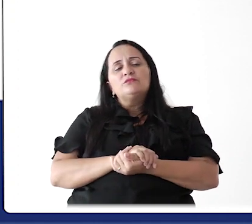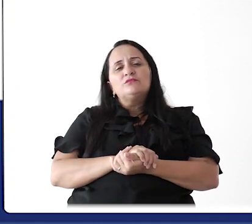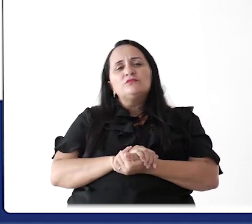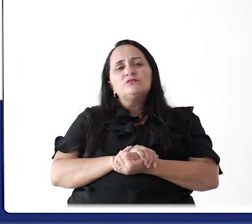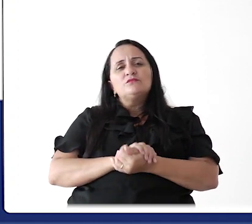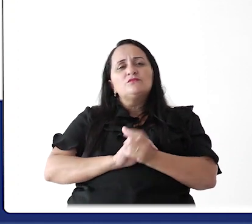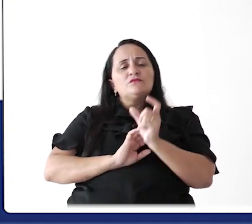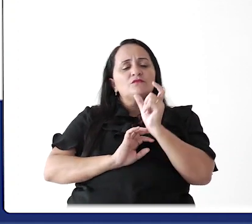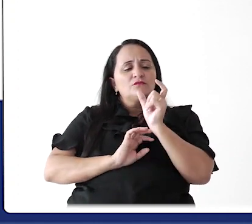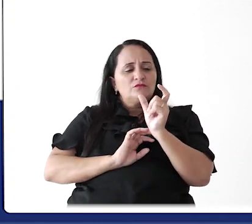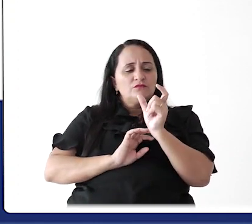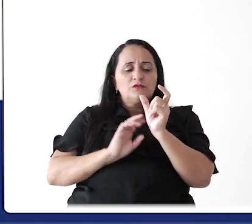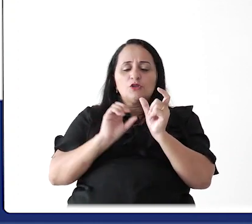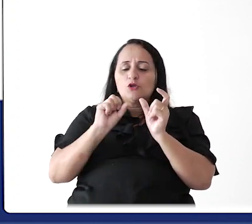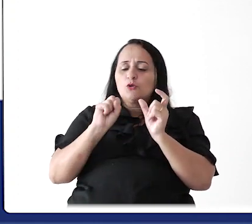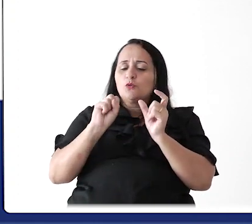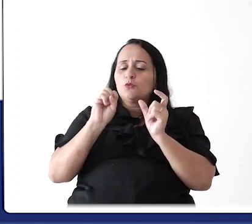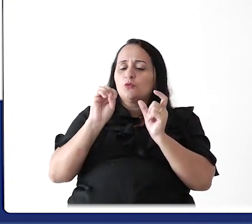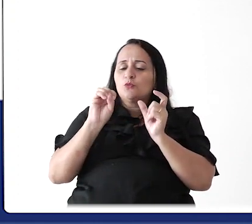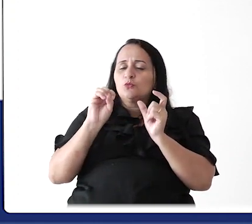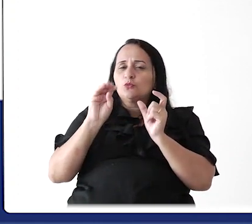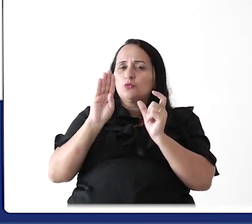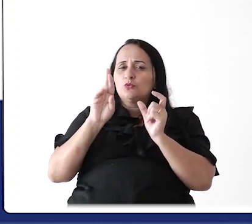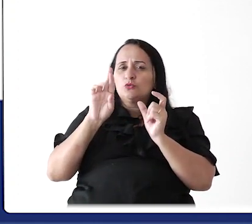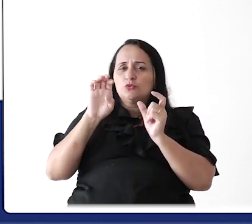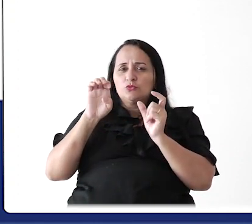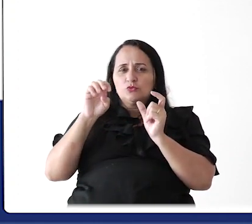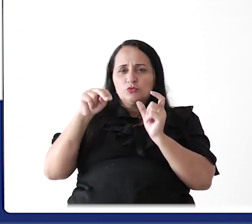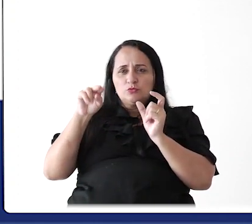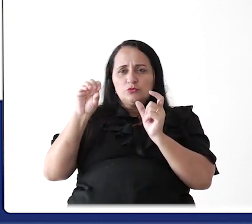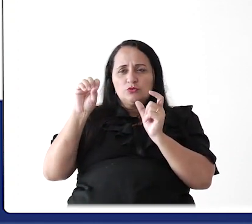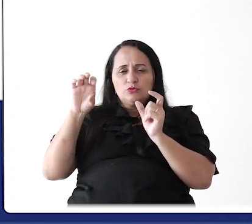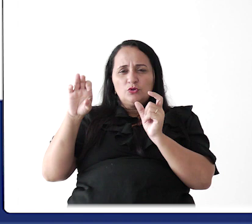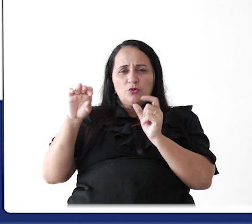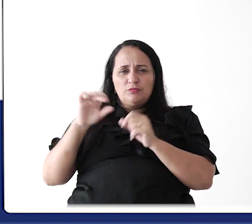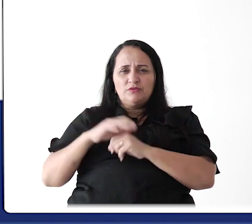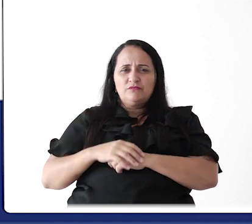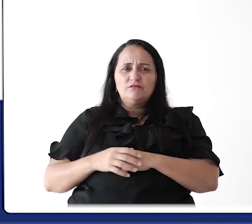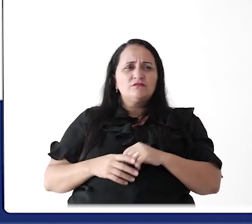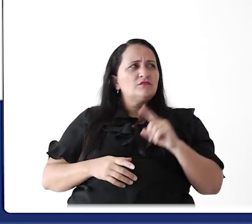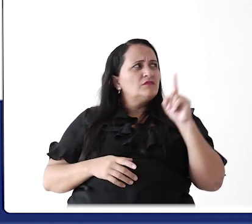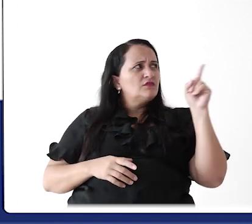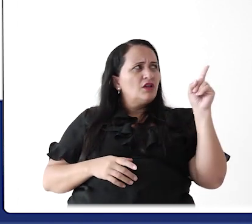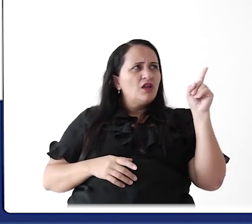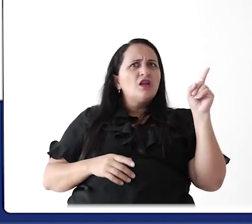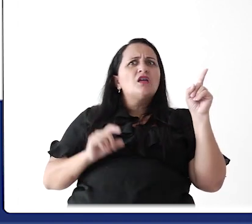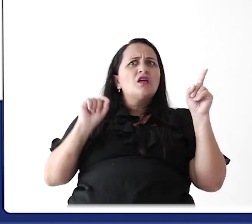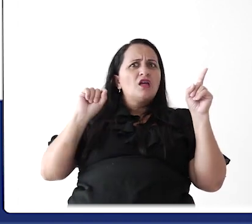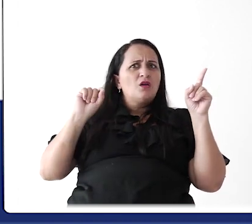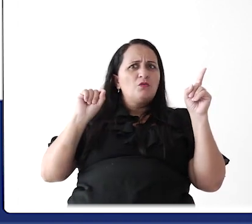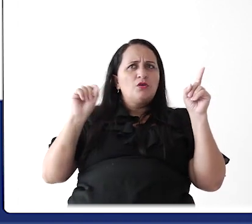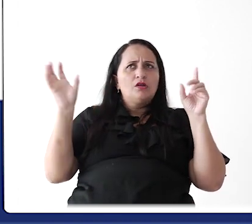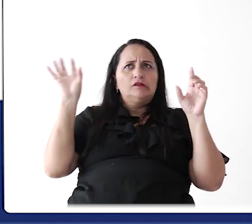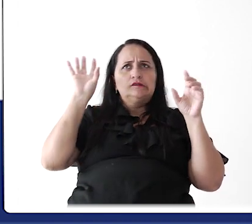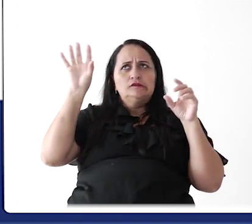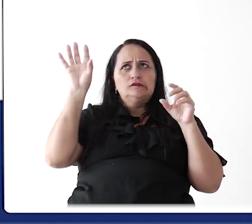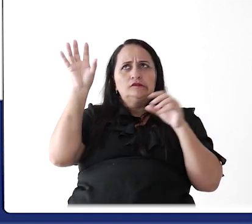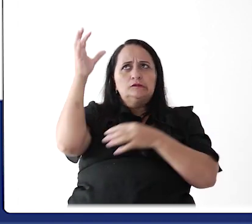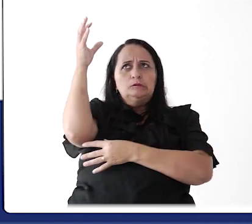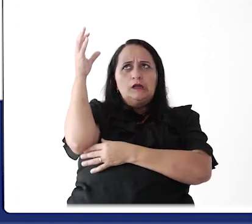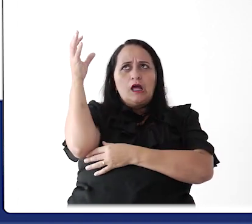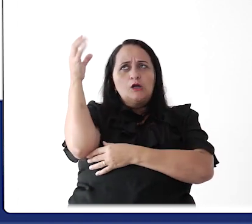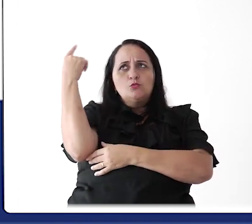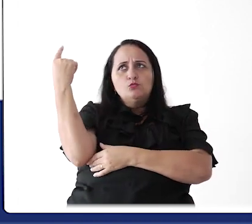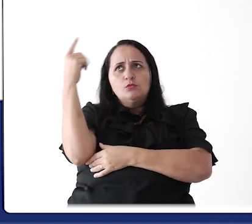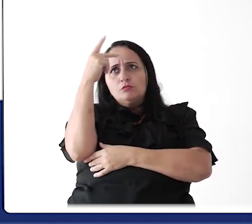Sobrenome. Como vocês sabem, Frankenstein foi feito com pedaços de pessoas diferentes. A perna era de uma, o braço